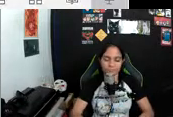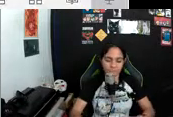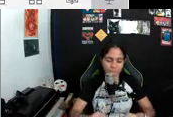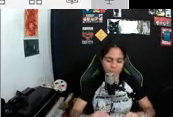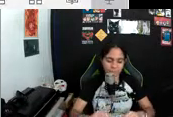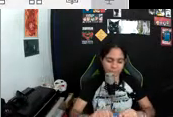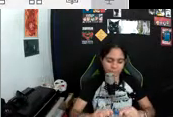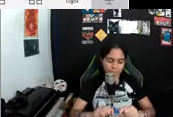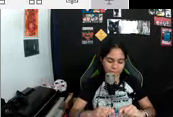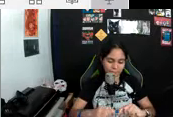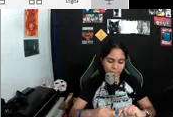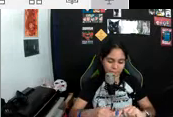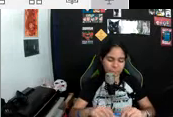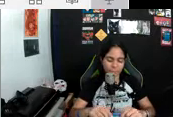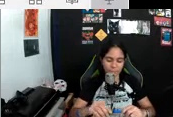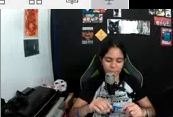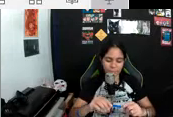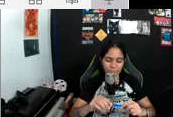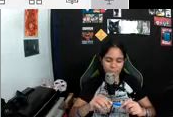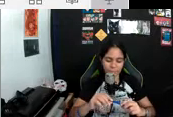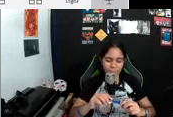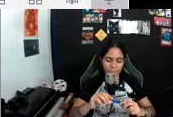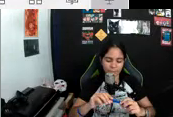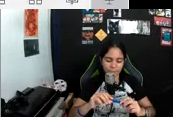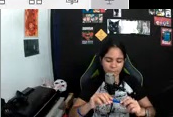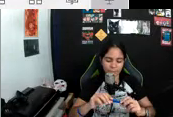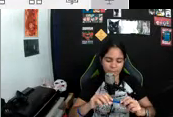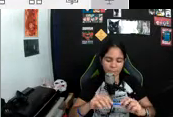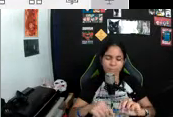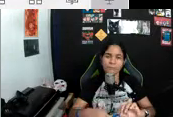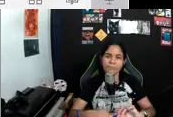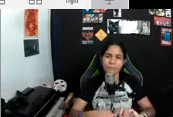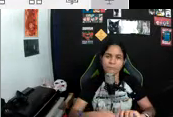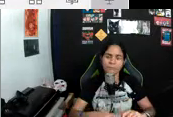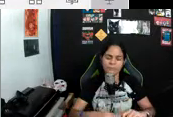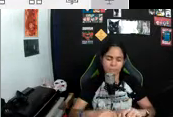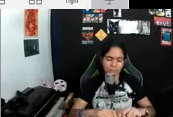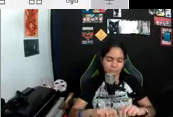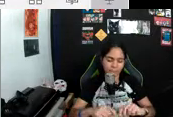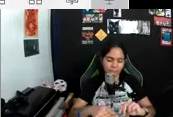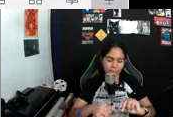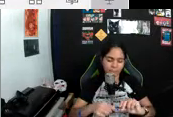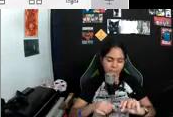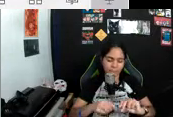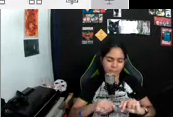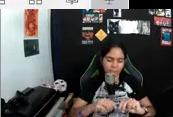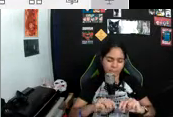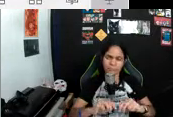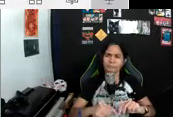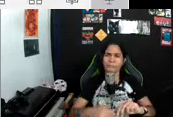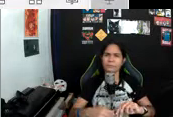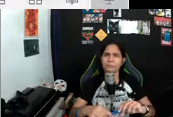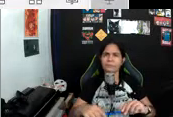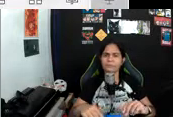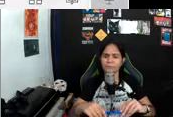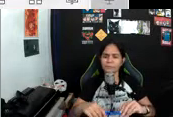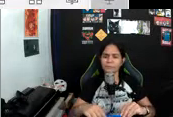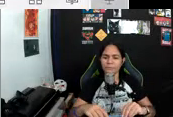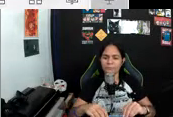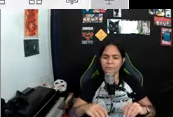desse, que uma empresa chegou com 5 atestados, com carimbo e assinatura dela. Só